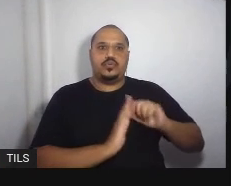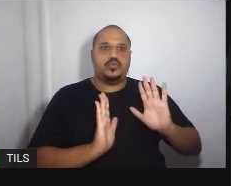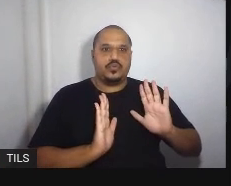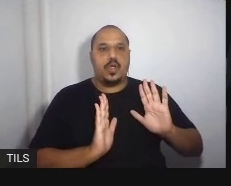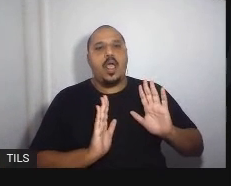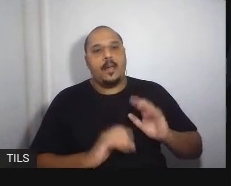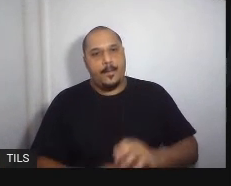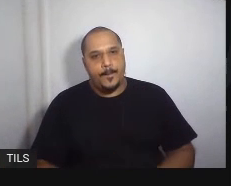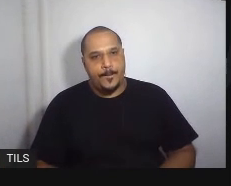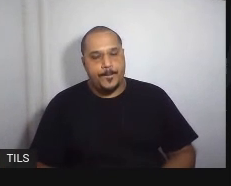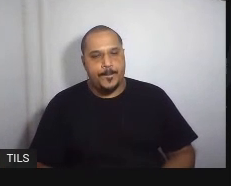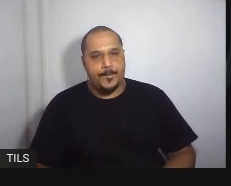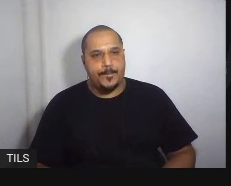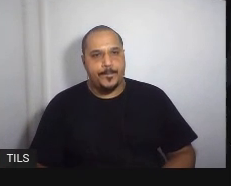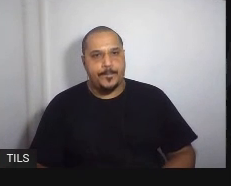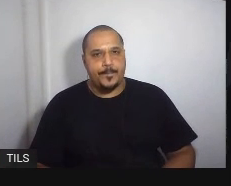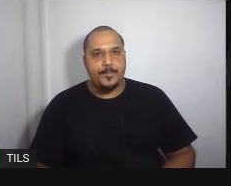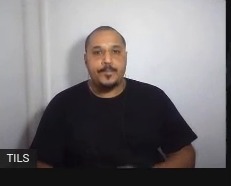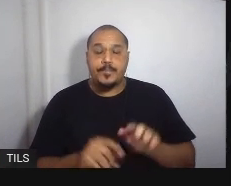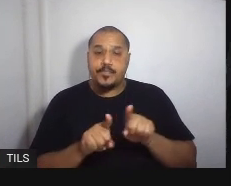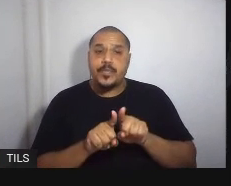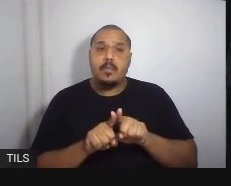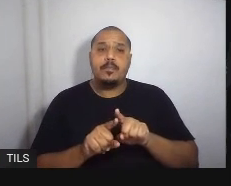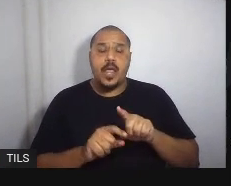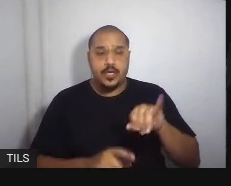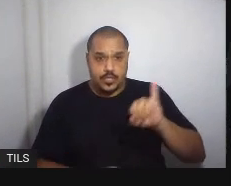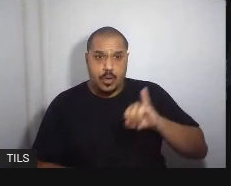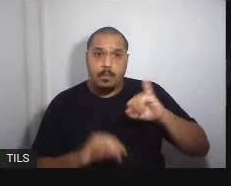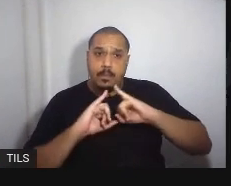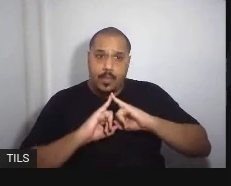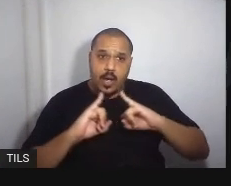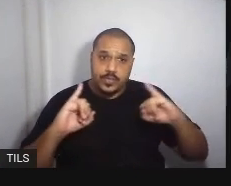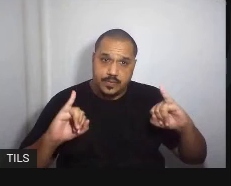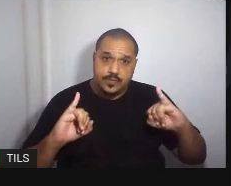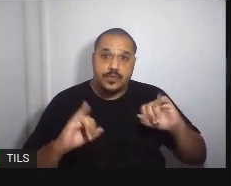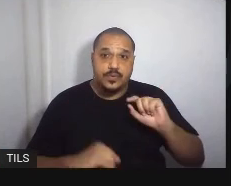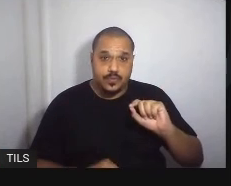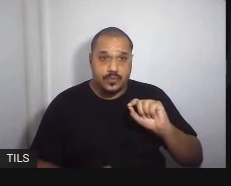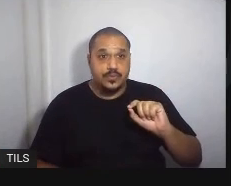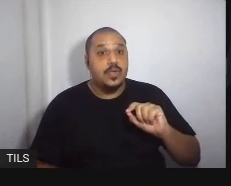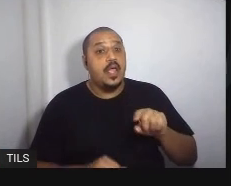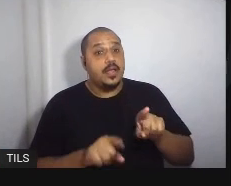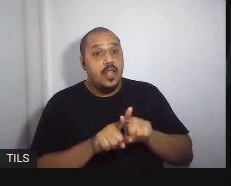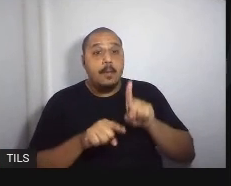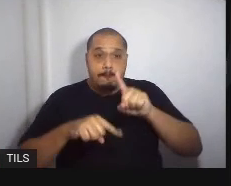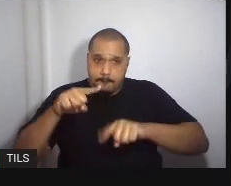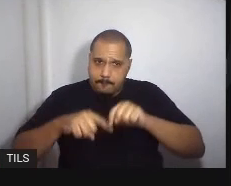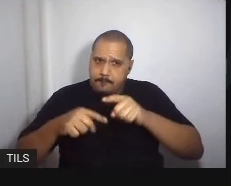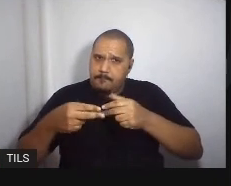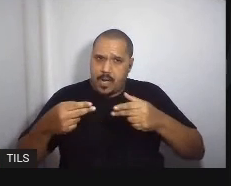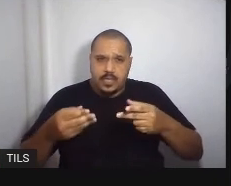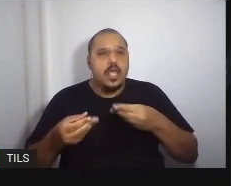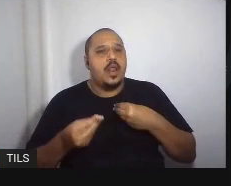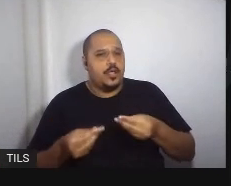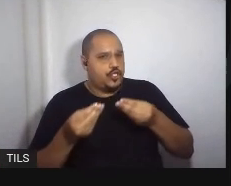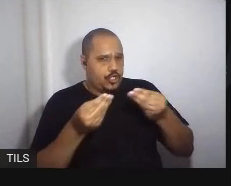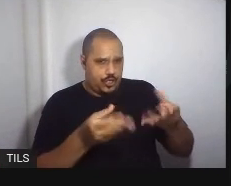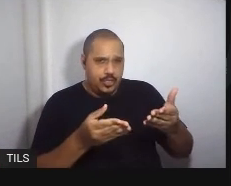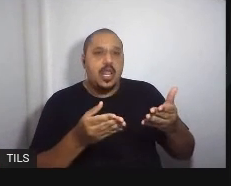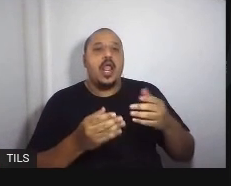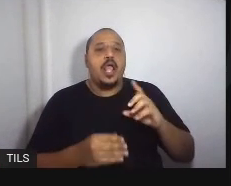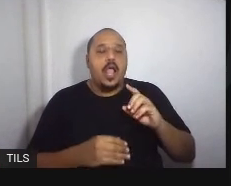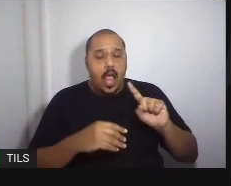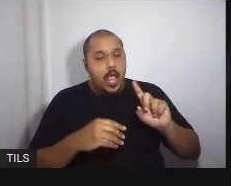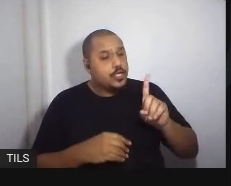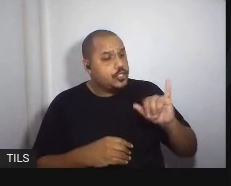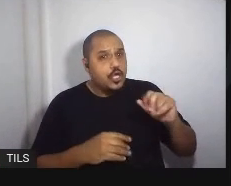coisa que eu falei rapidamente, mas só para reforçar, após a data de entrega de materiais, que vai ser definida pela comissão local,